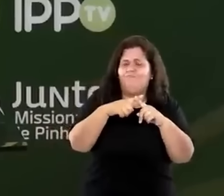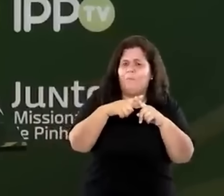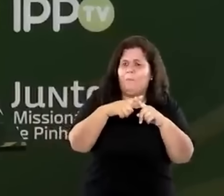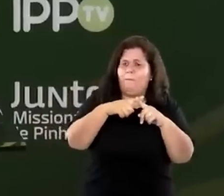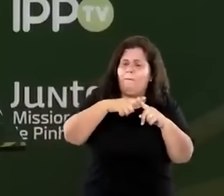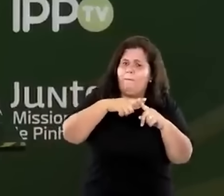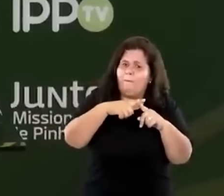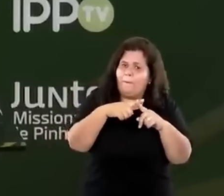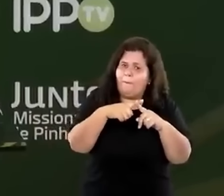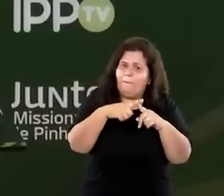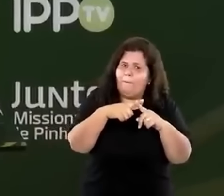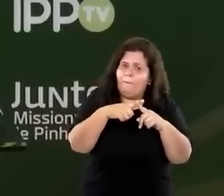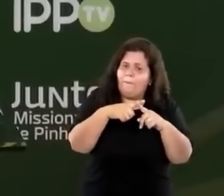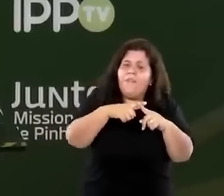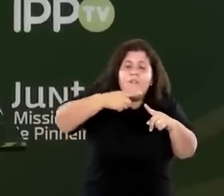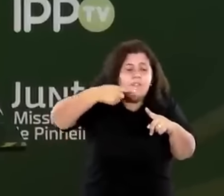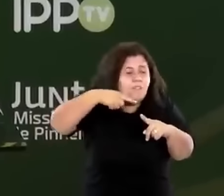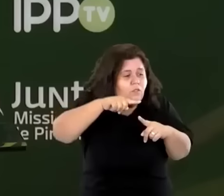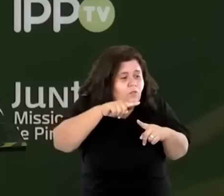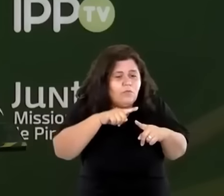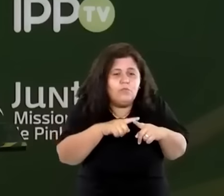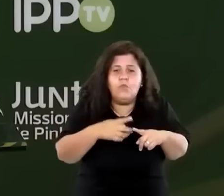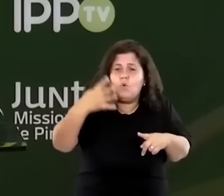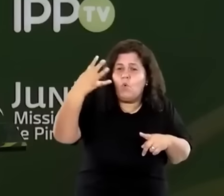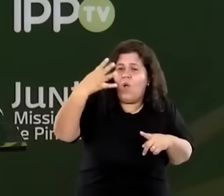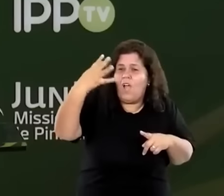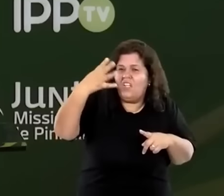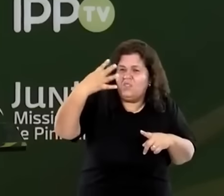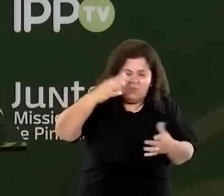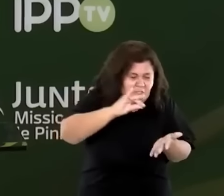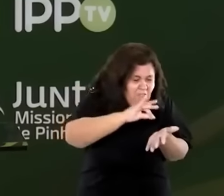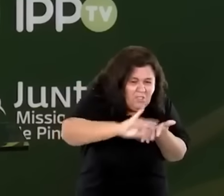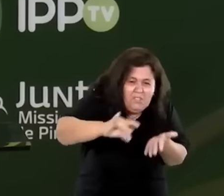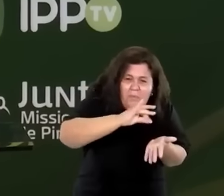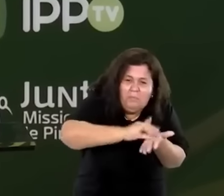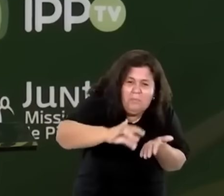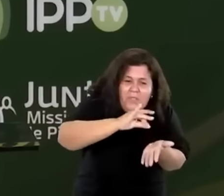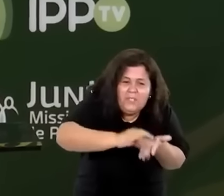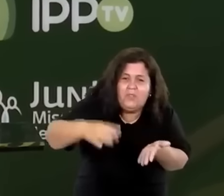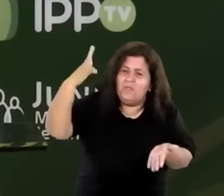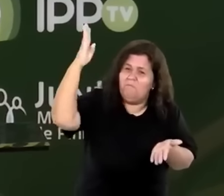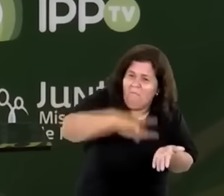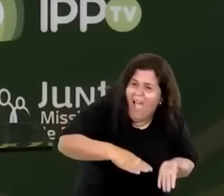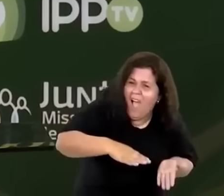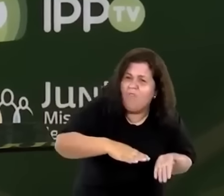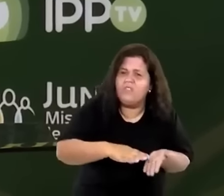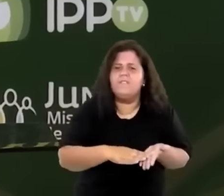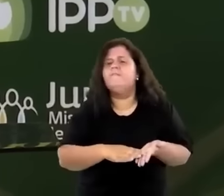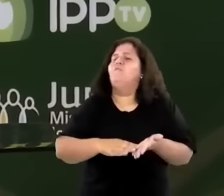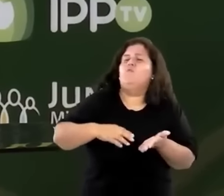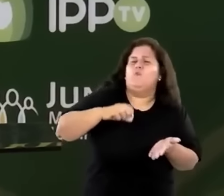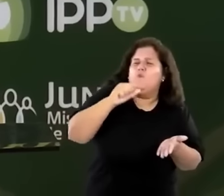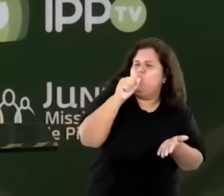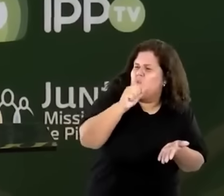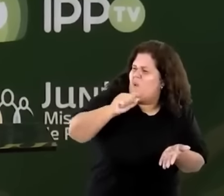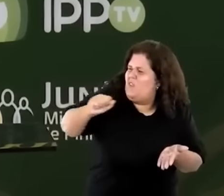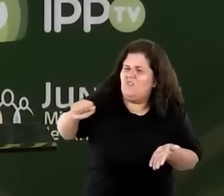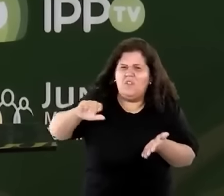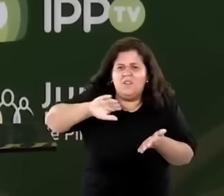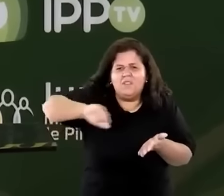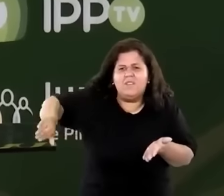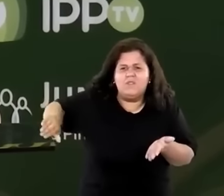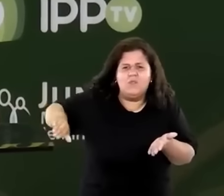a igreja Então vem quatro inimigos terríveis para atacar a igreja o anticristo o falso